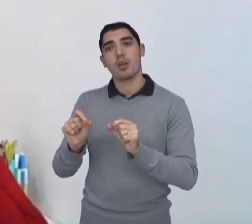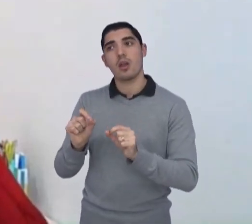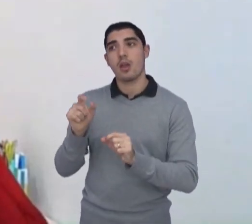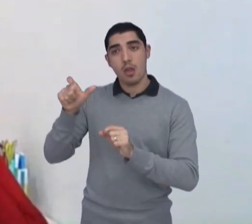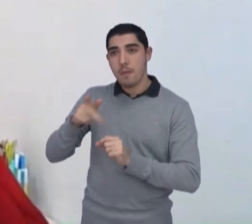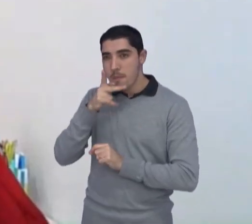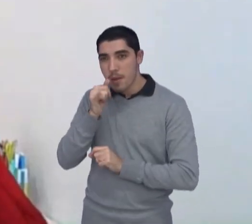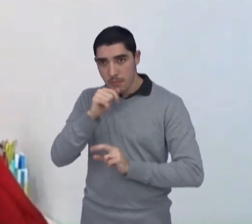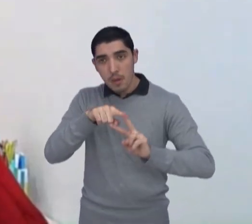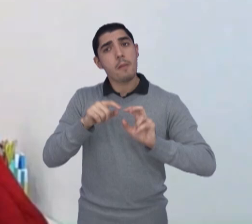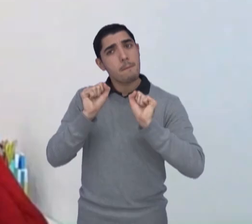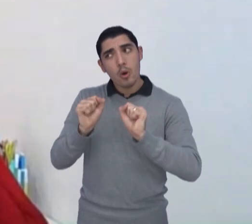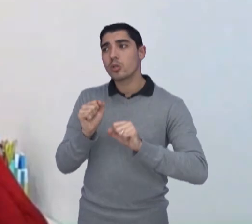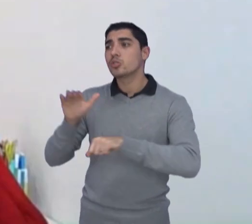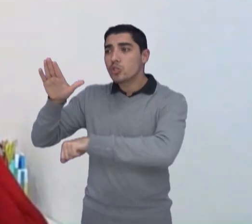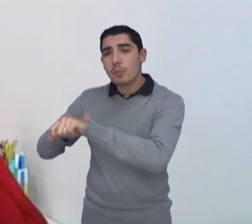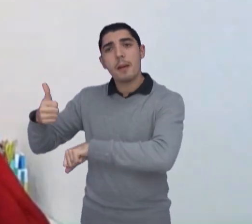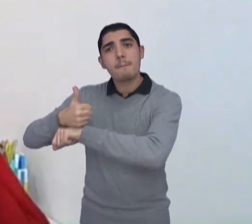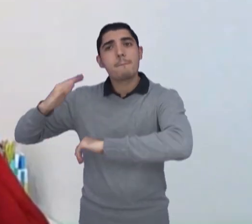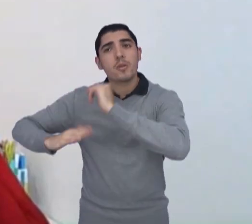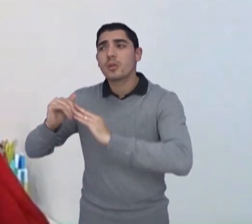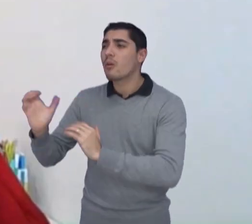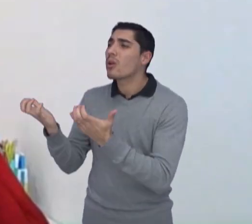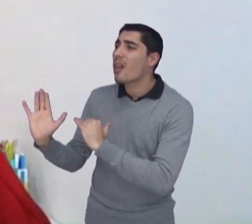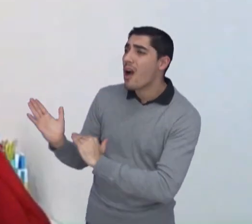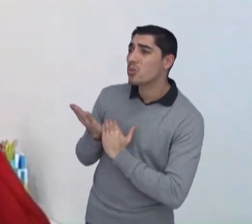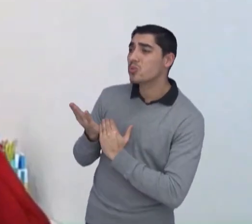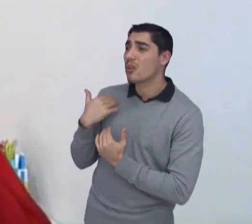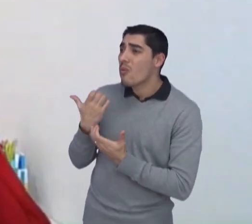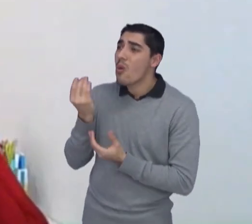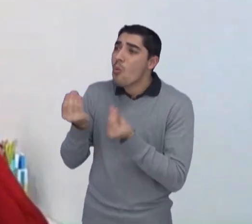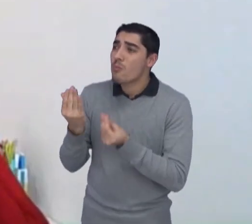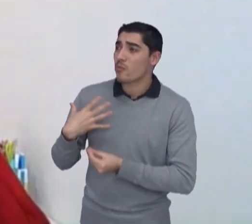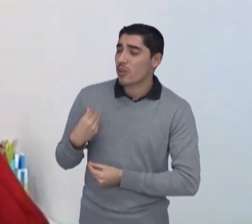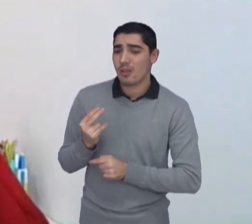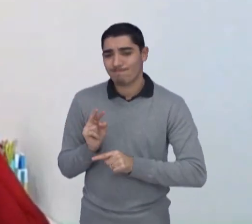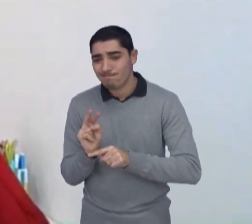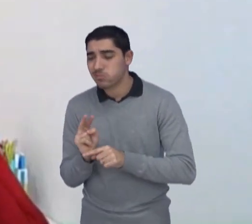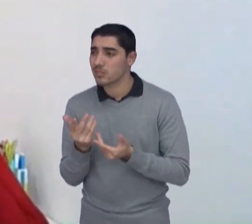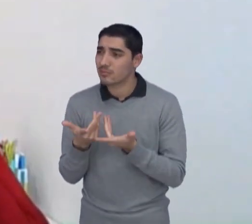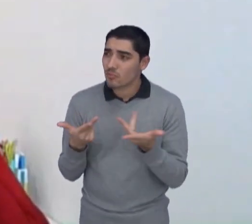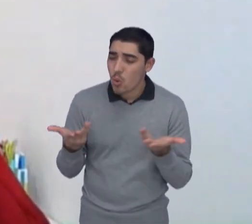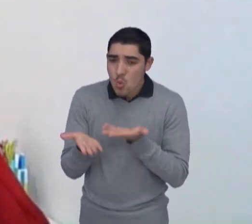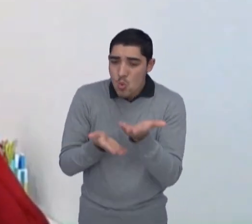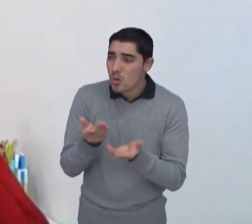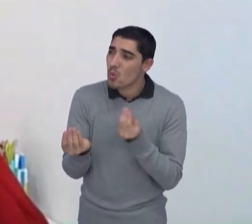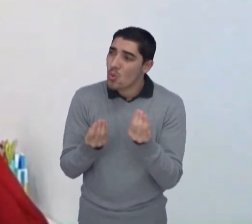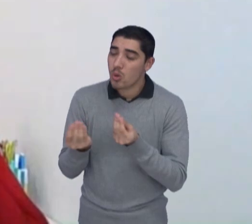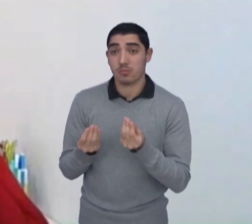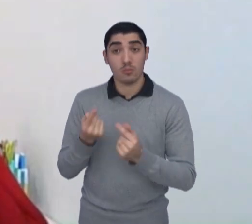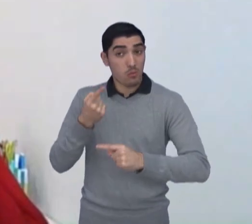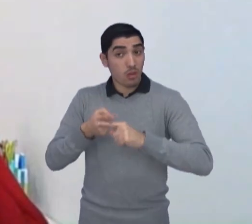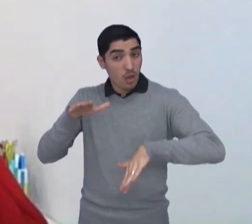né, ajuda, né, acompanhamento também, para se entender, se encontrar, porque em muitos momentos é